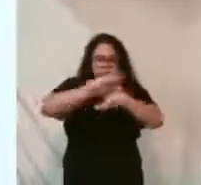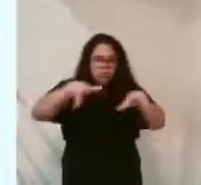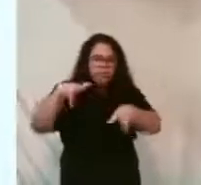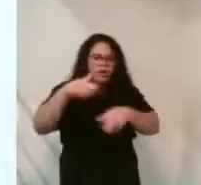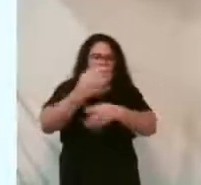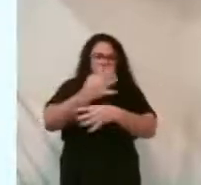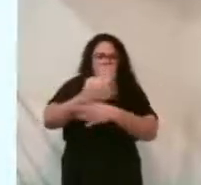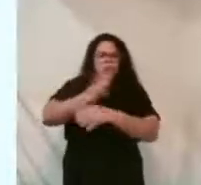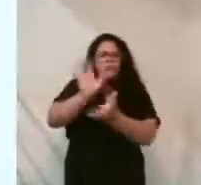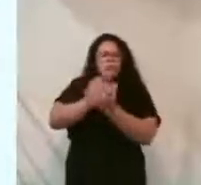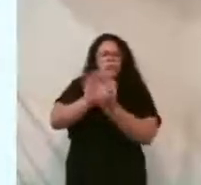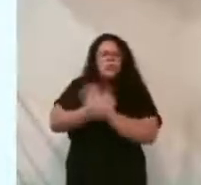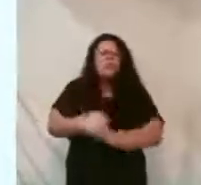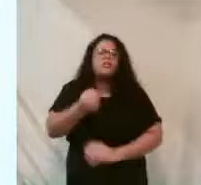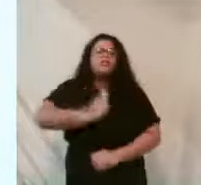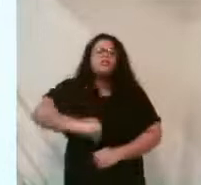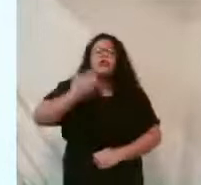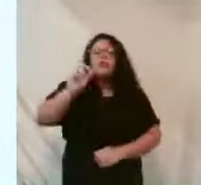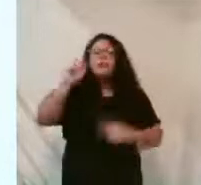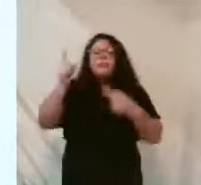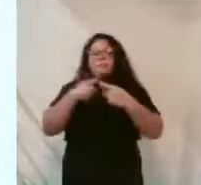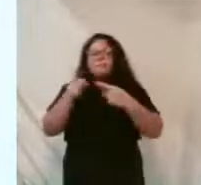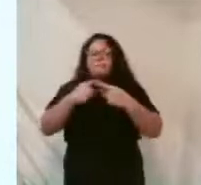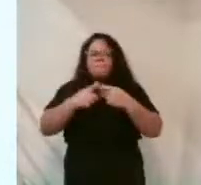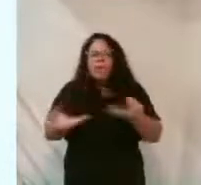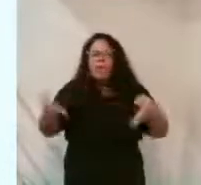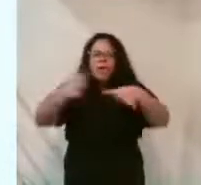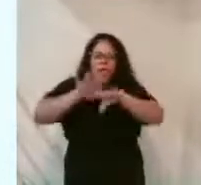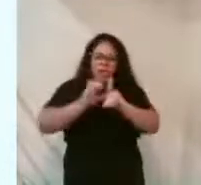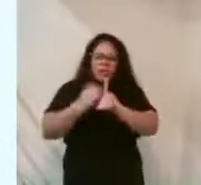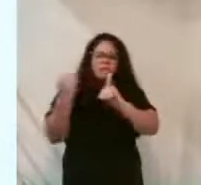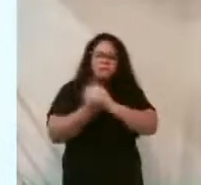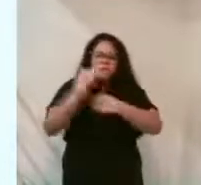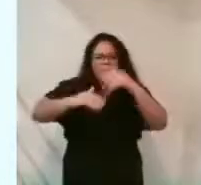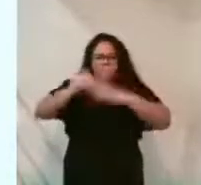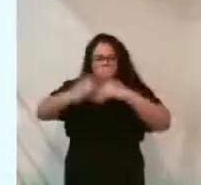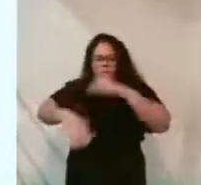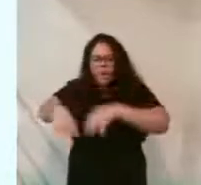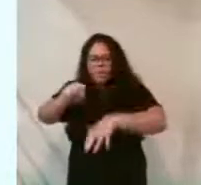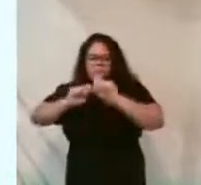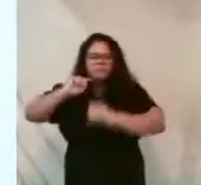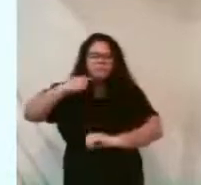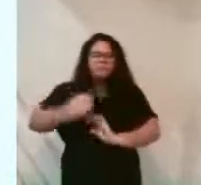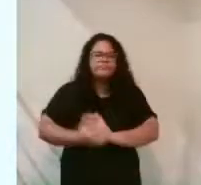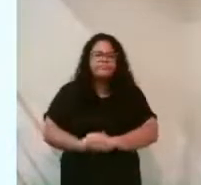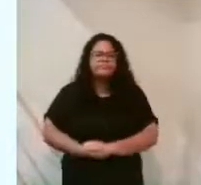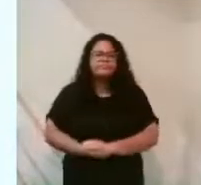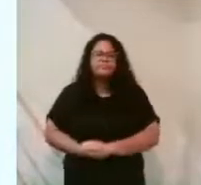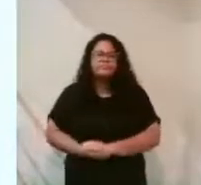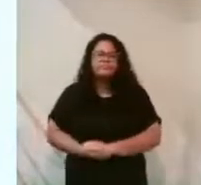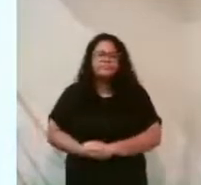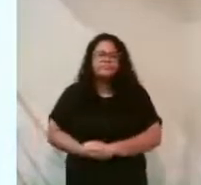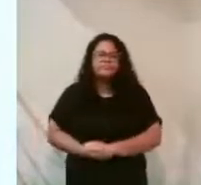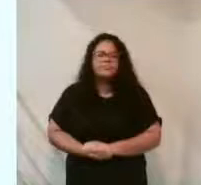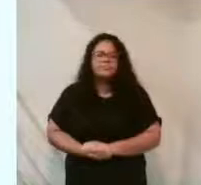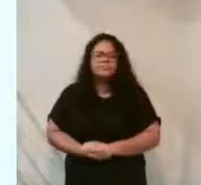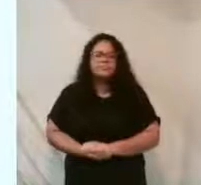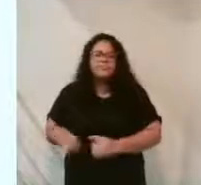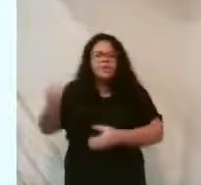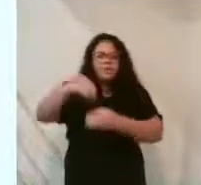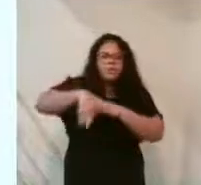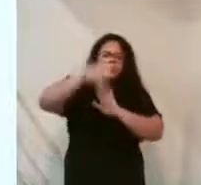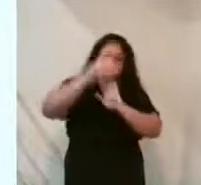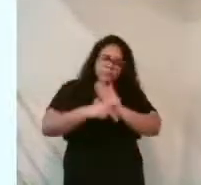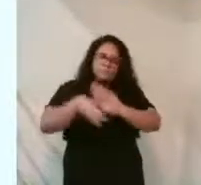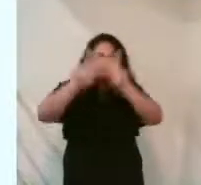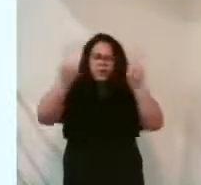A inclusão social de catadores de materiais recicláveis de resíduos sólidos nos municípios, nos programas e projetos que tratem da reciclagem no âmbito